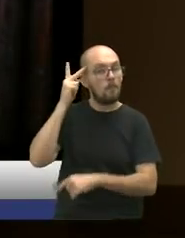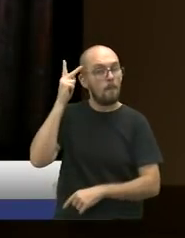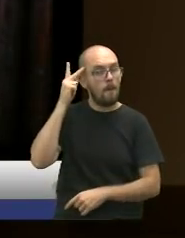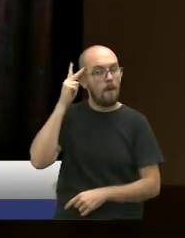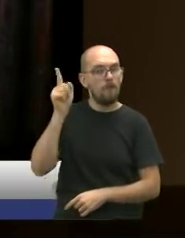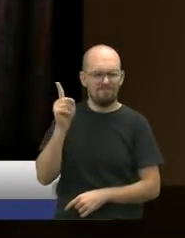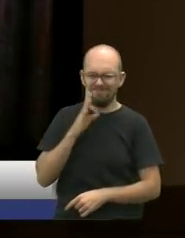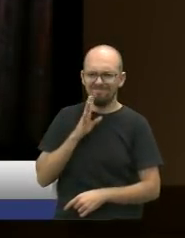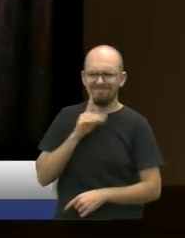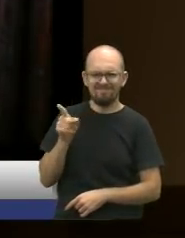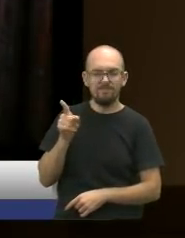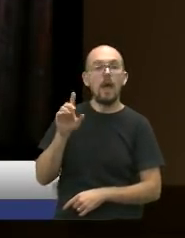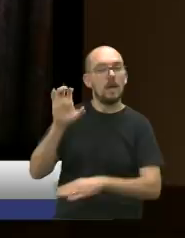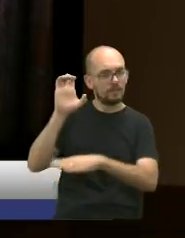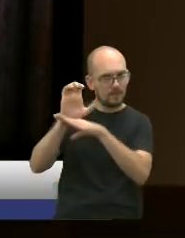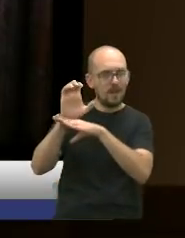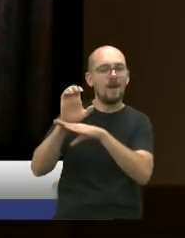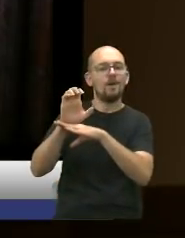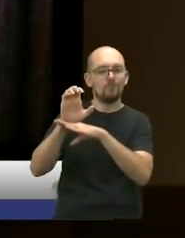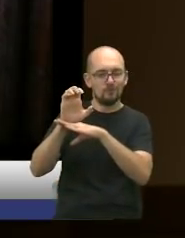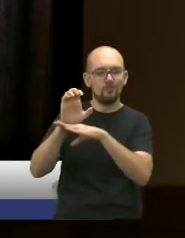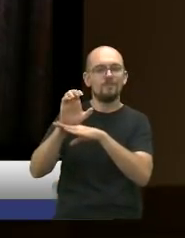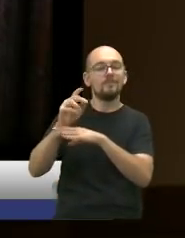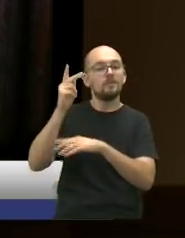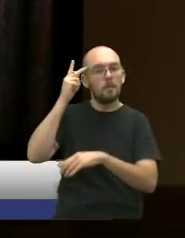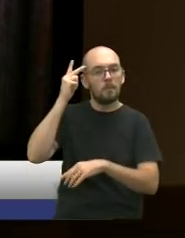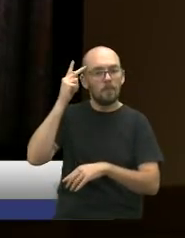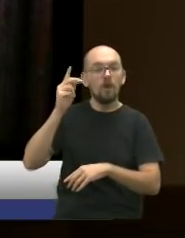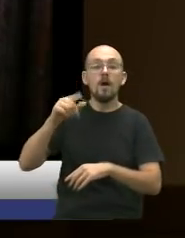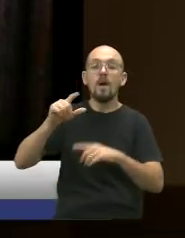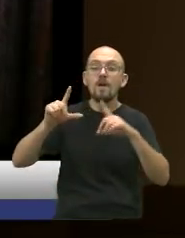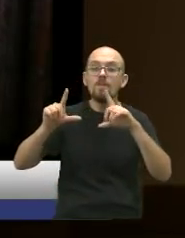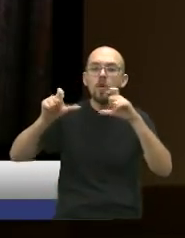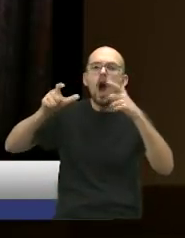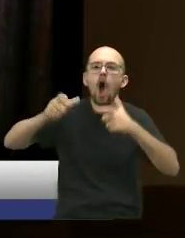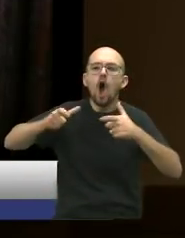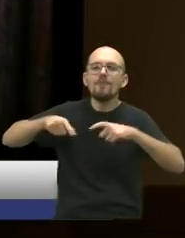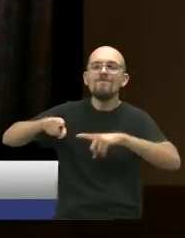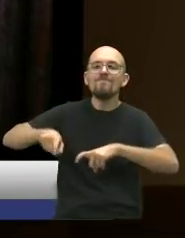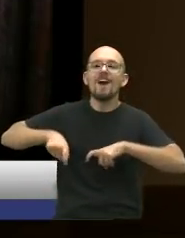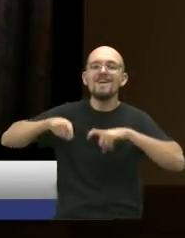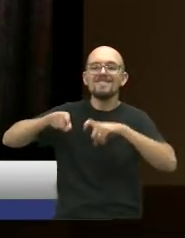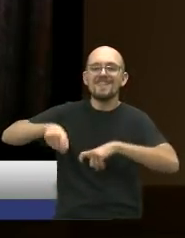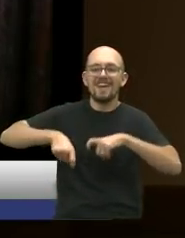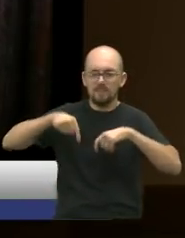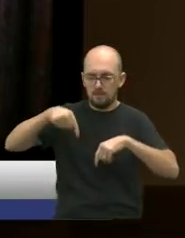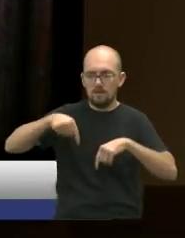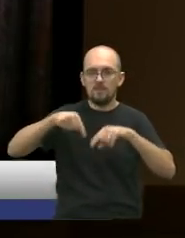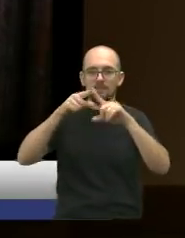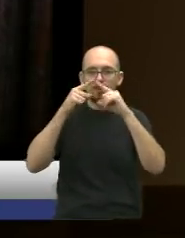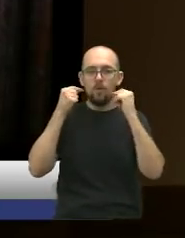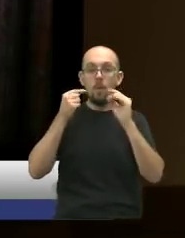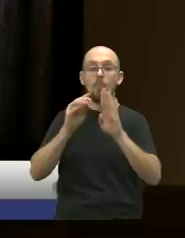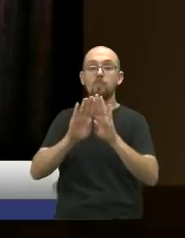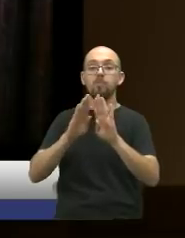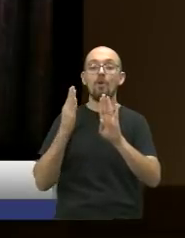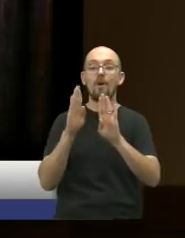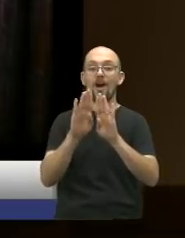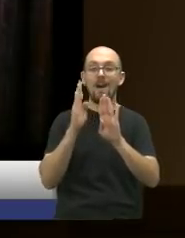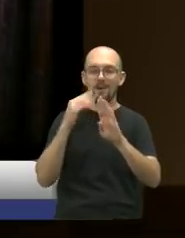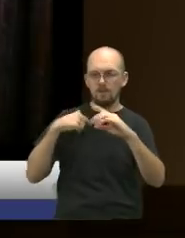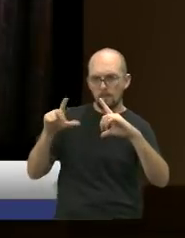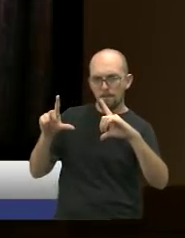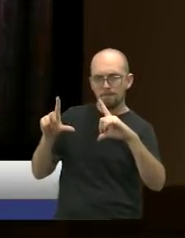aliás, é uma foto que eu tenho de uma fazenda daqui de Jaú. É a porta da sede de uma fazenda daqui de